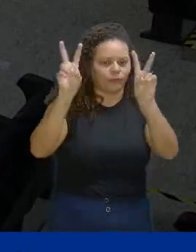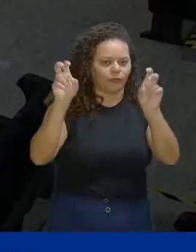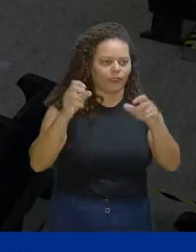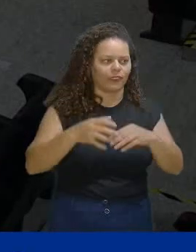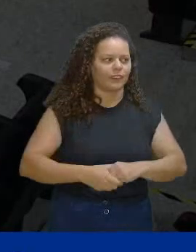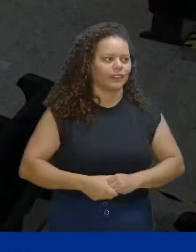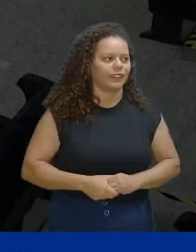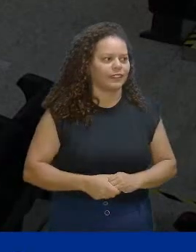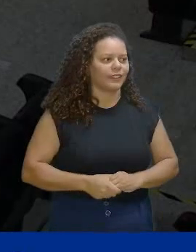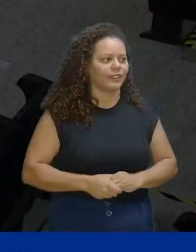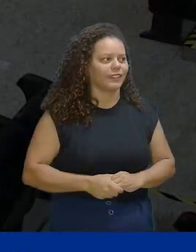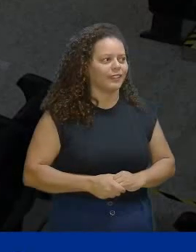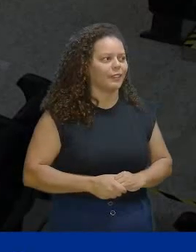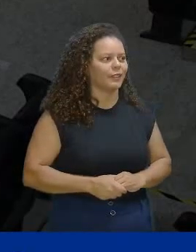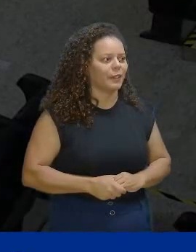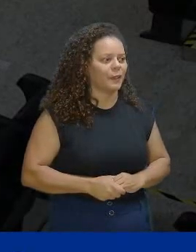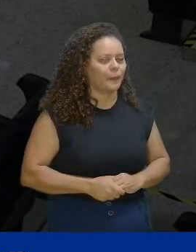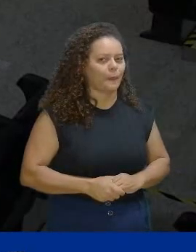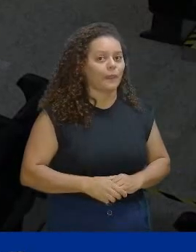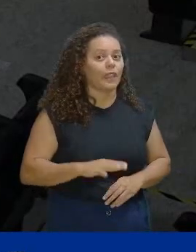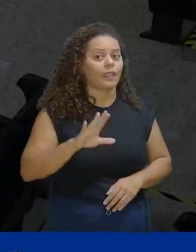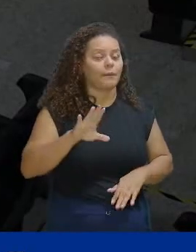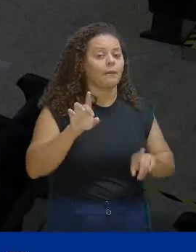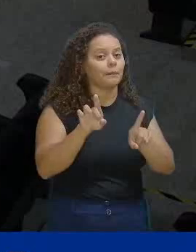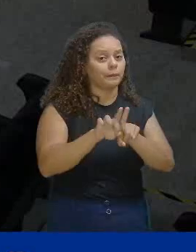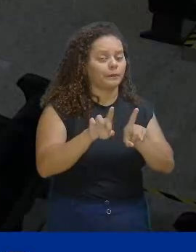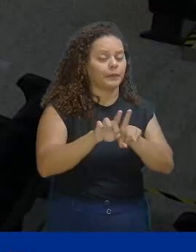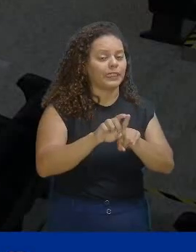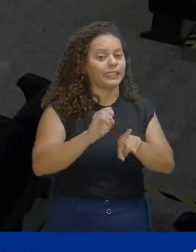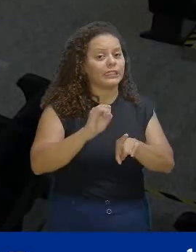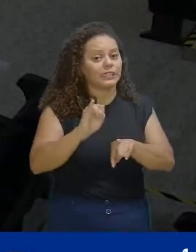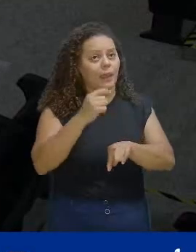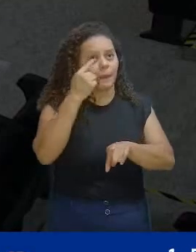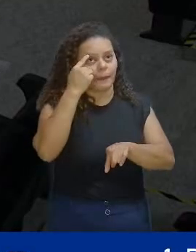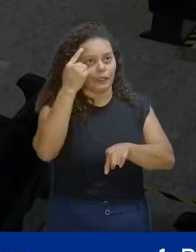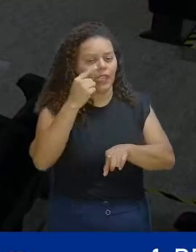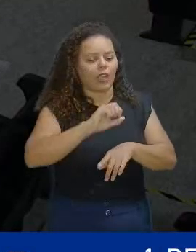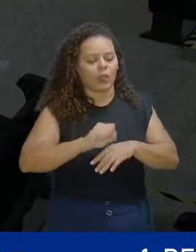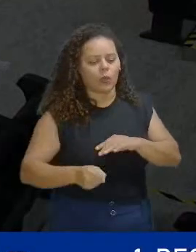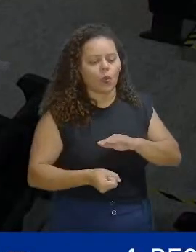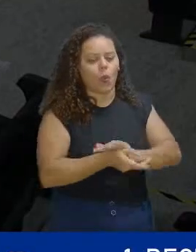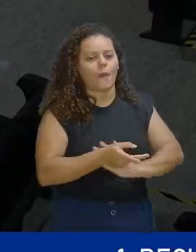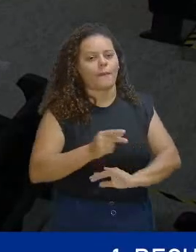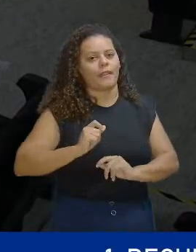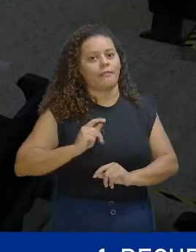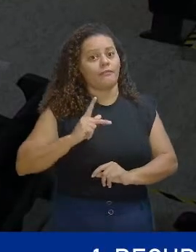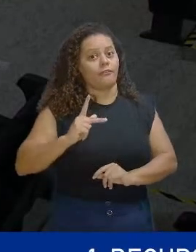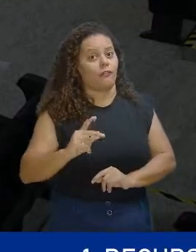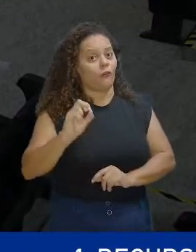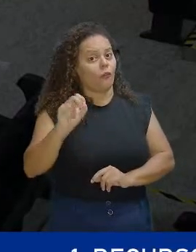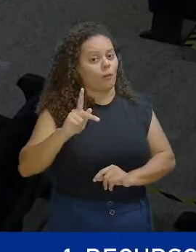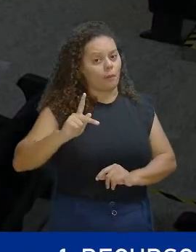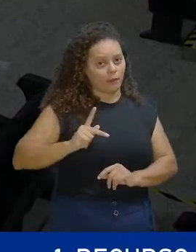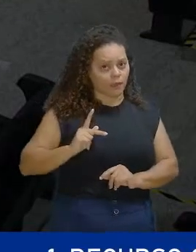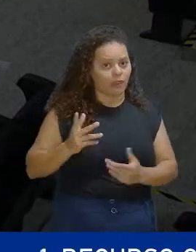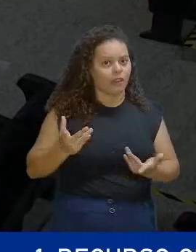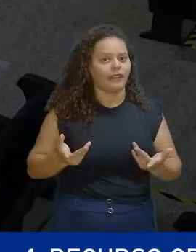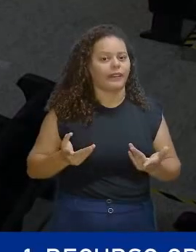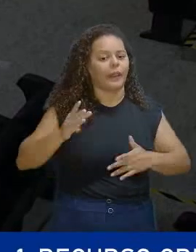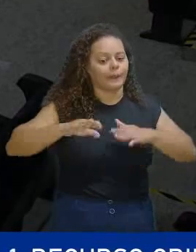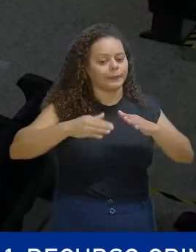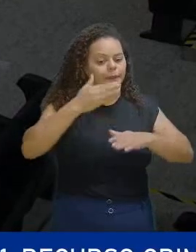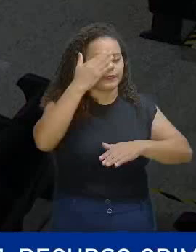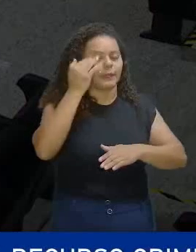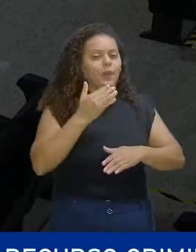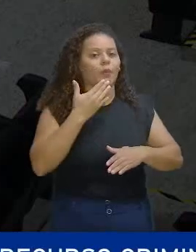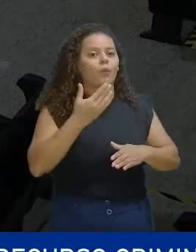conseguinte, conclui-se que, independentemente de se tratar de corrupção ativa ou passiva, a caracterização do delito exige